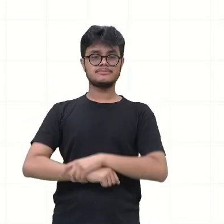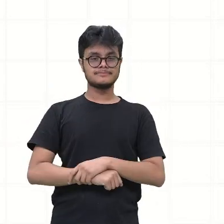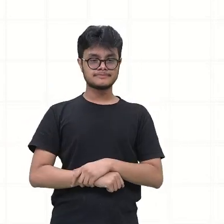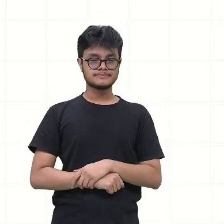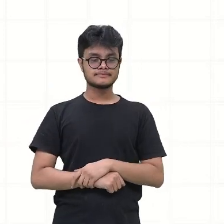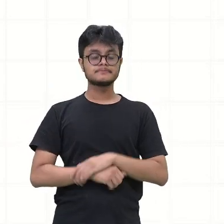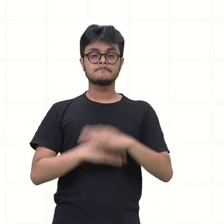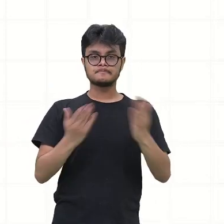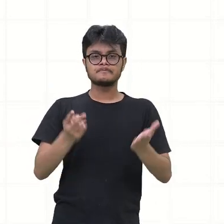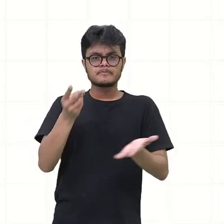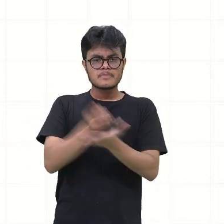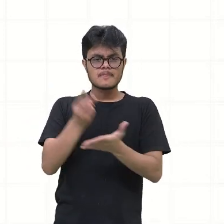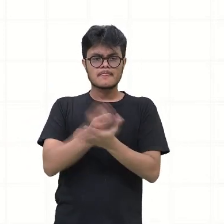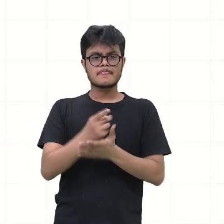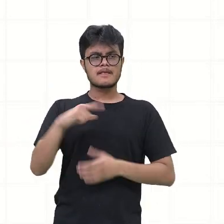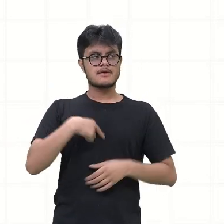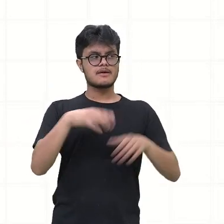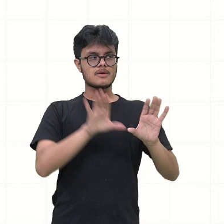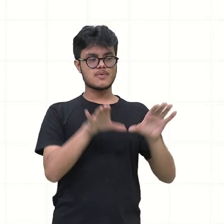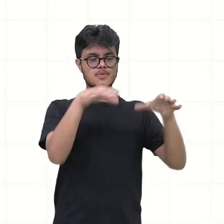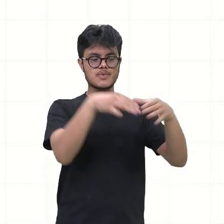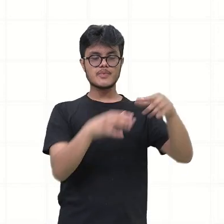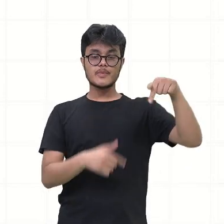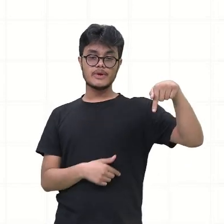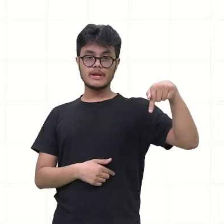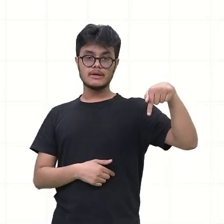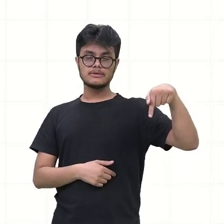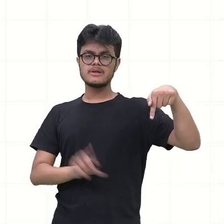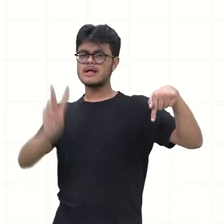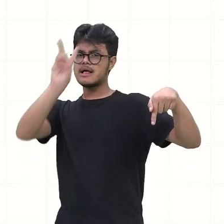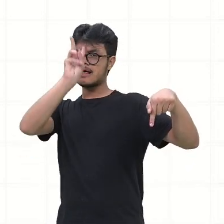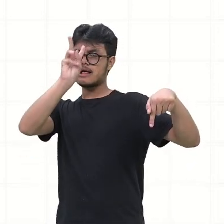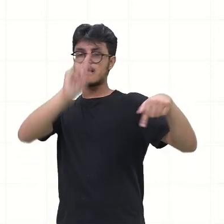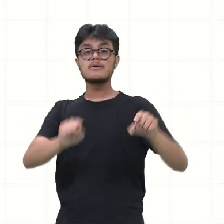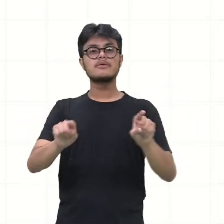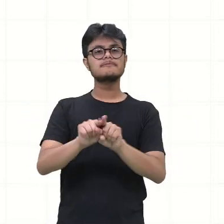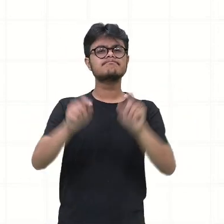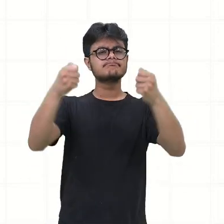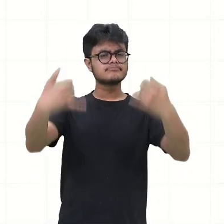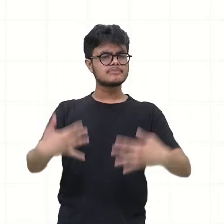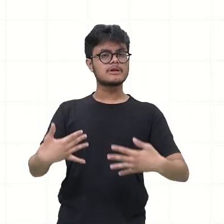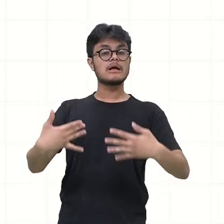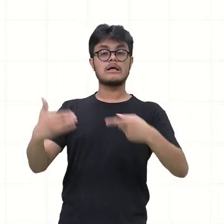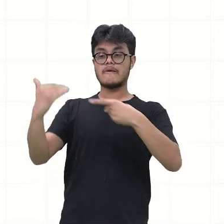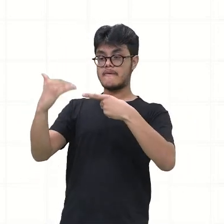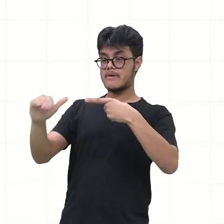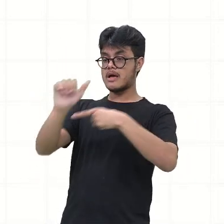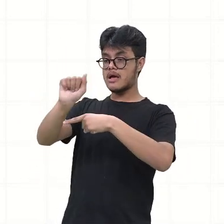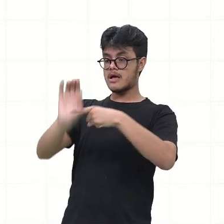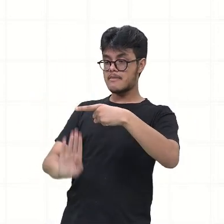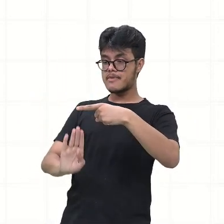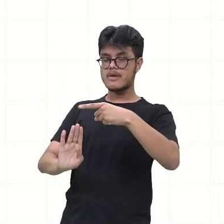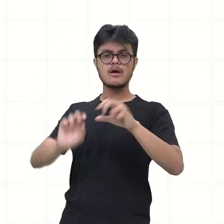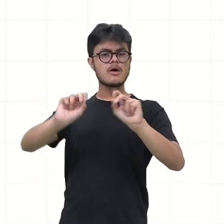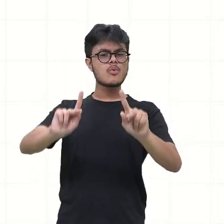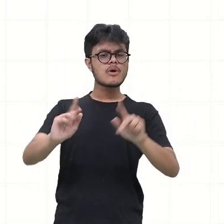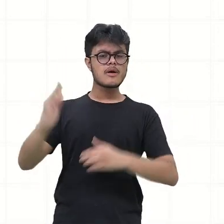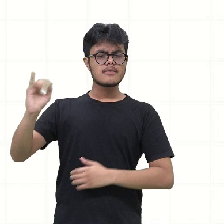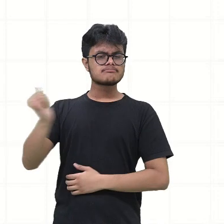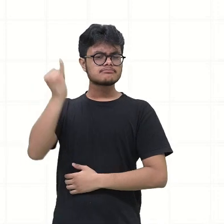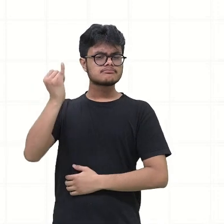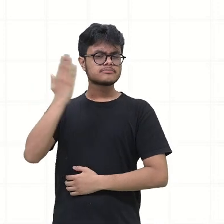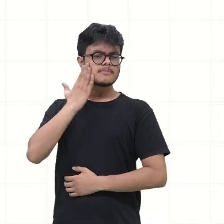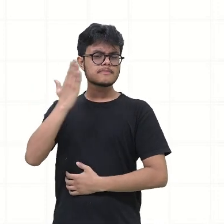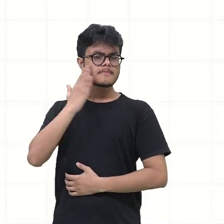toda vez que eu tenho isso, né, eu posso escrever. Aí lembra lá também aqui, já que a gente está falando de fração, uma coisa que é muito importante é a gente